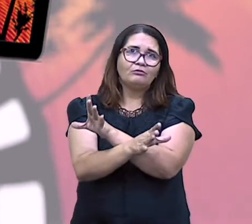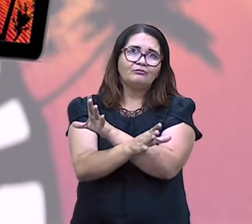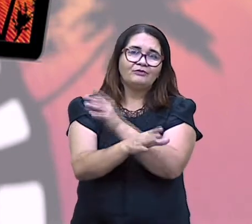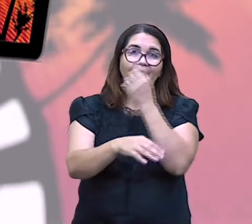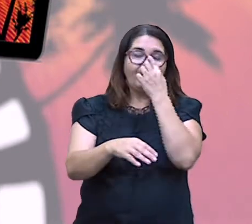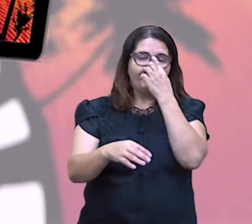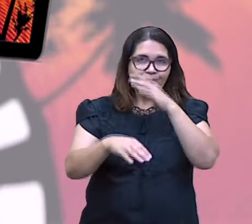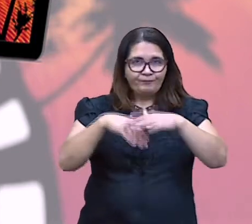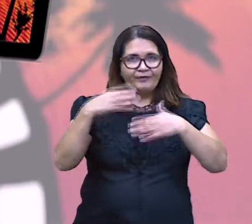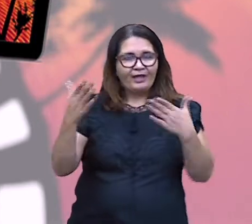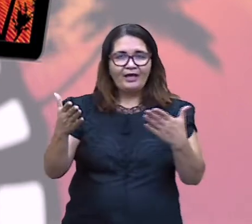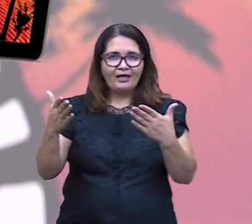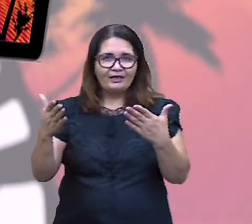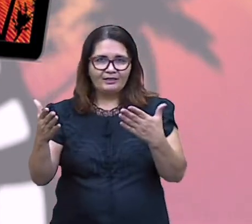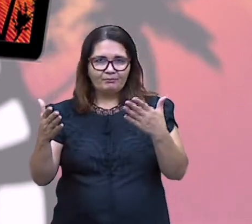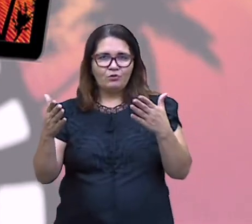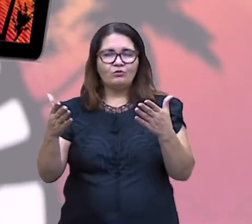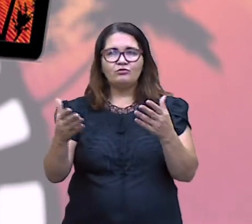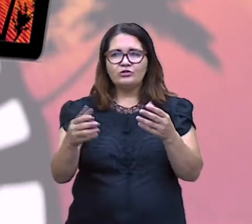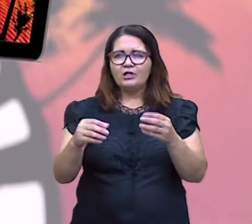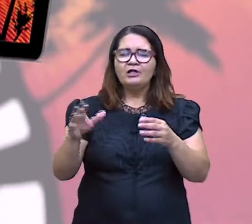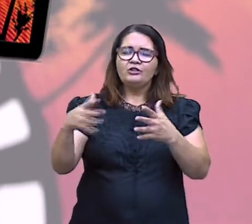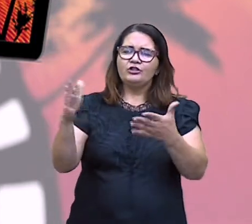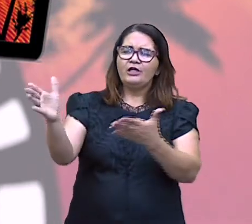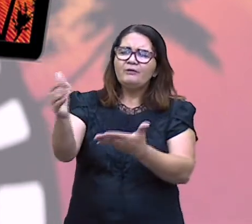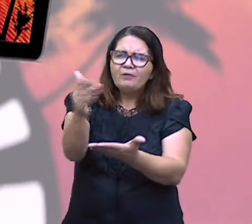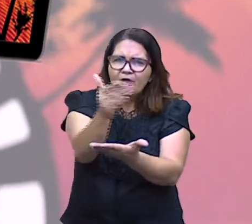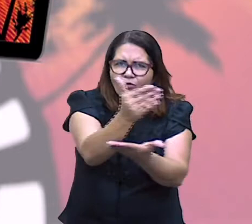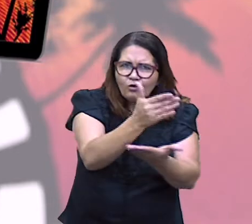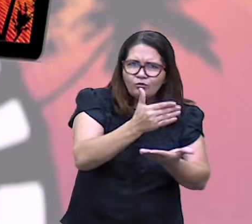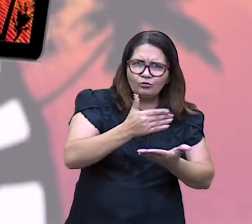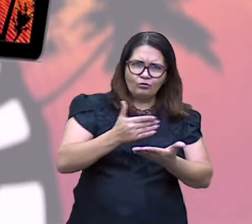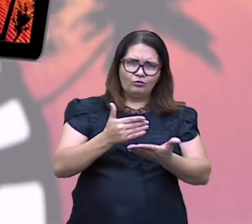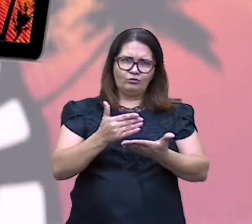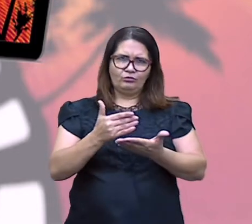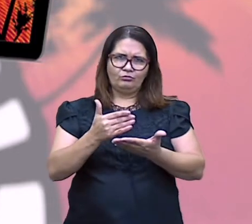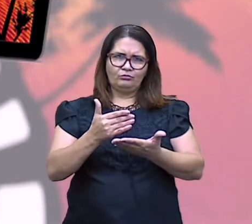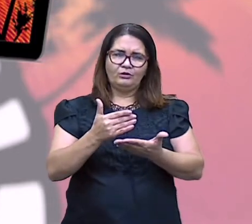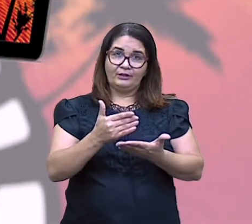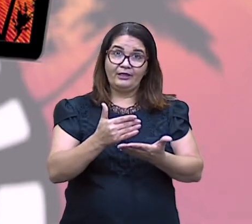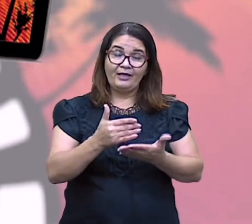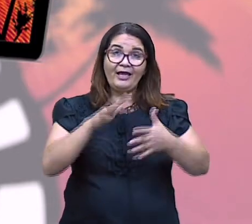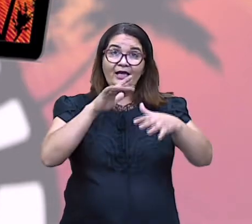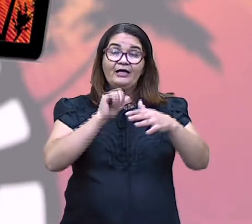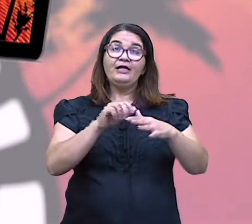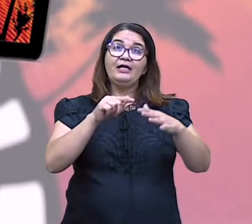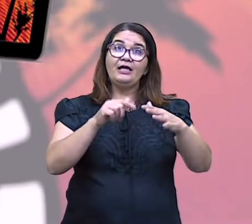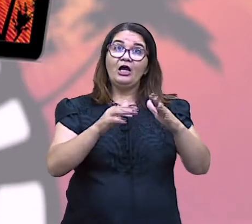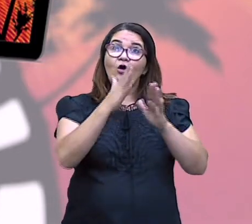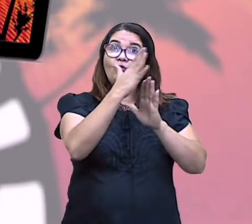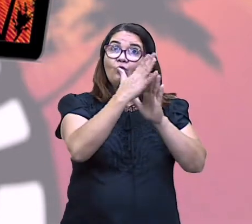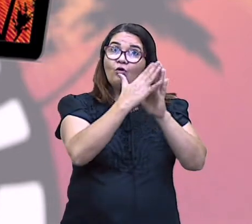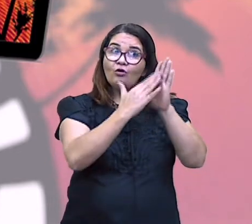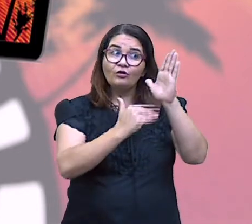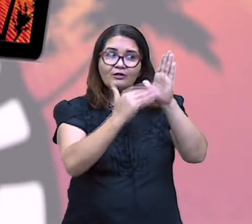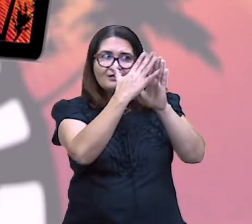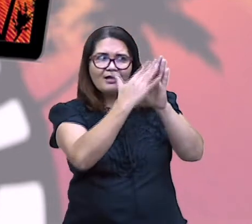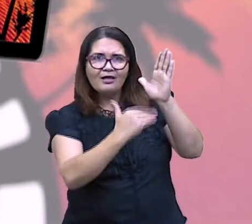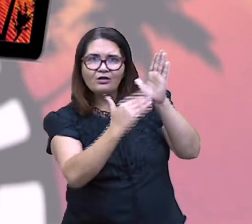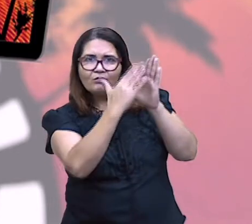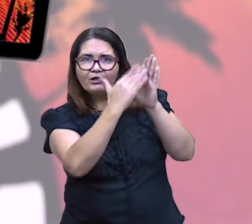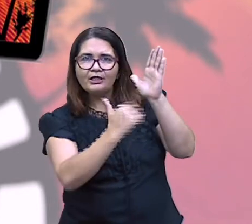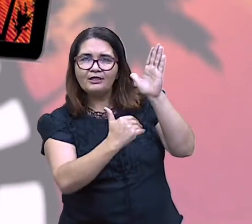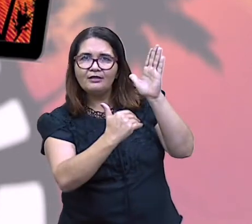produção, dessa captação de material, o roteiro ele também é usado na edição. E por